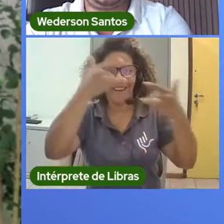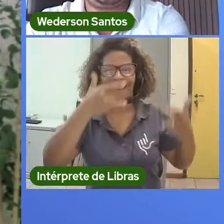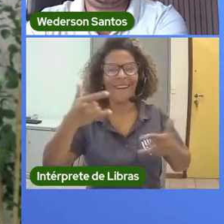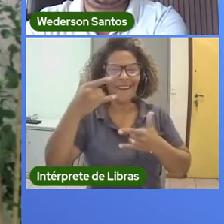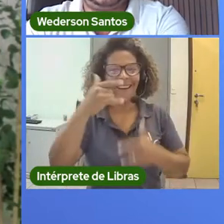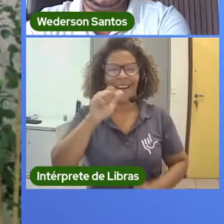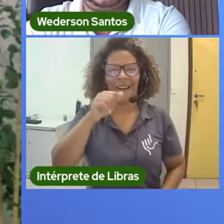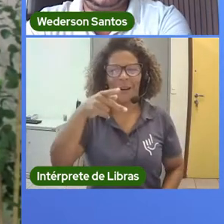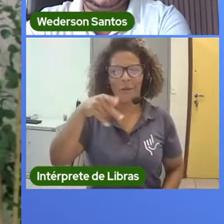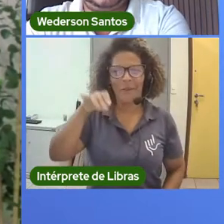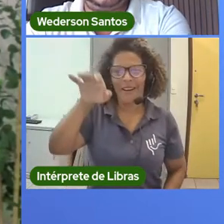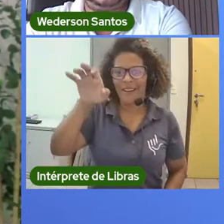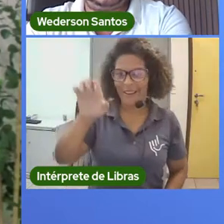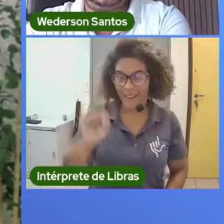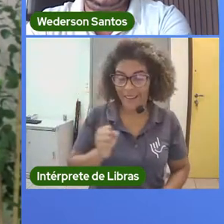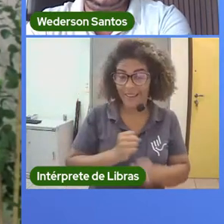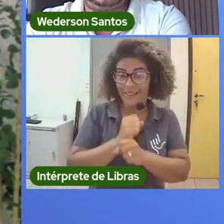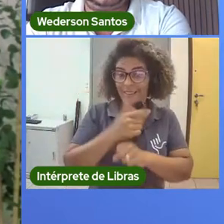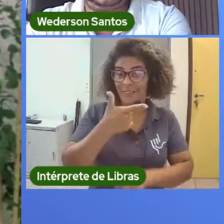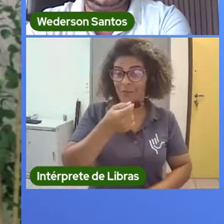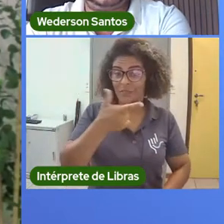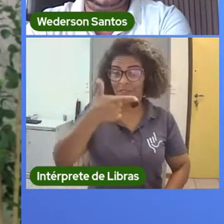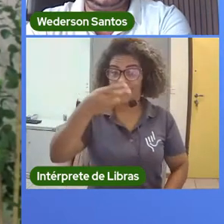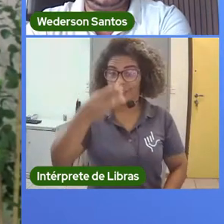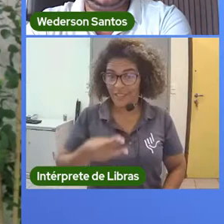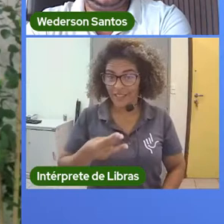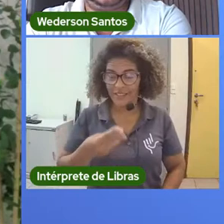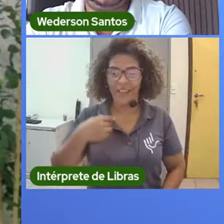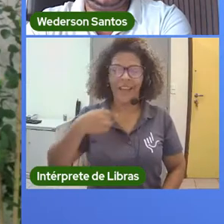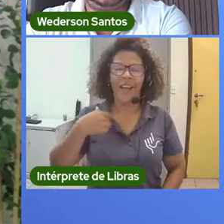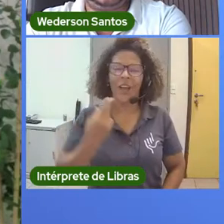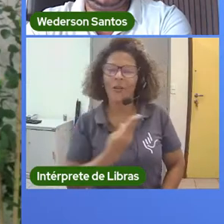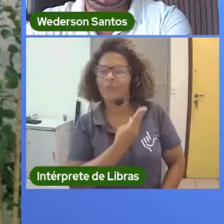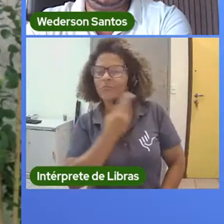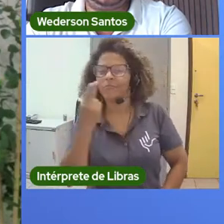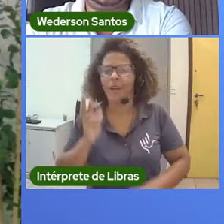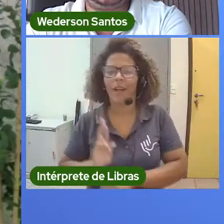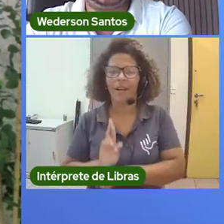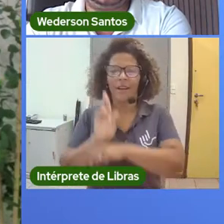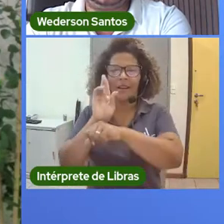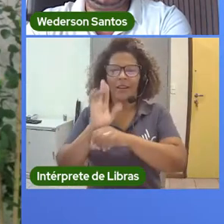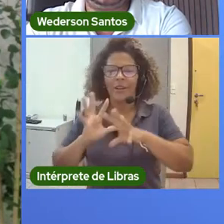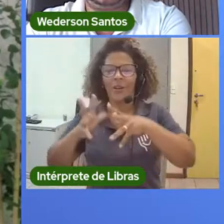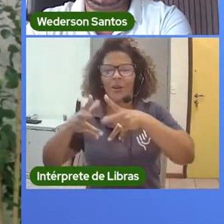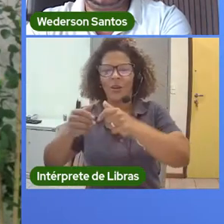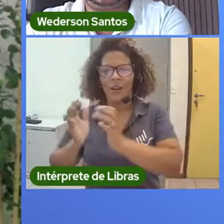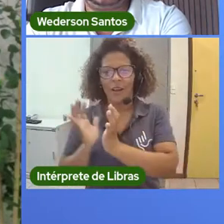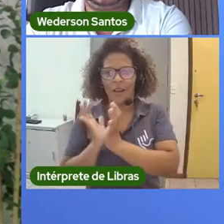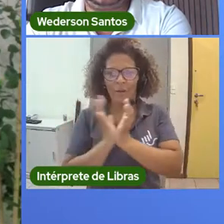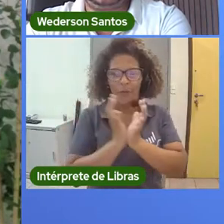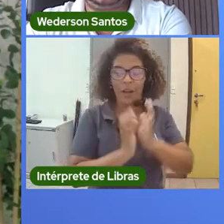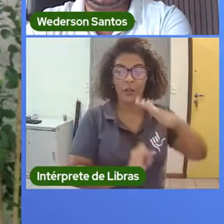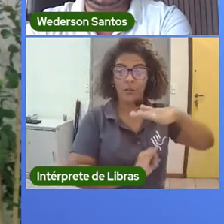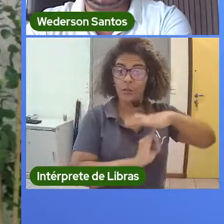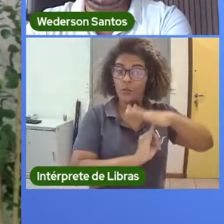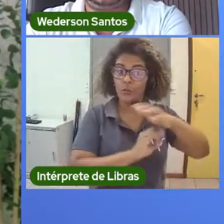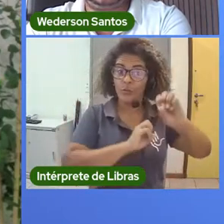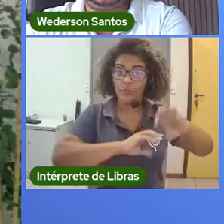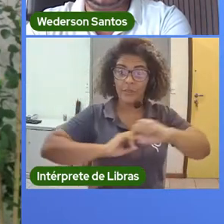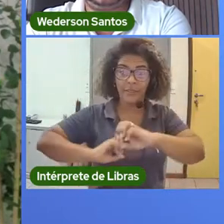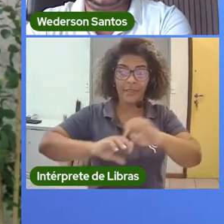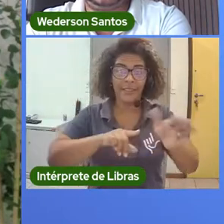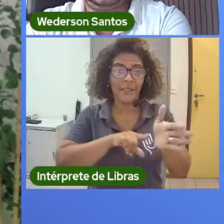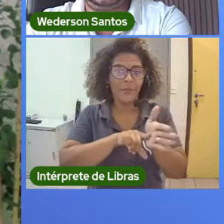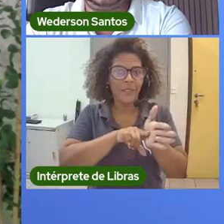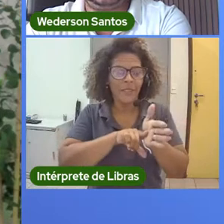ano de 2023, em nome da Federação das APAES do Espírito Santo, do nosso Instituto de Ensino e Pesquisa. A gente cumprimenta e sauda